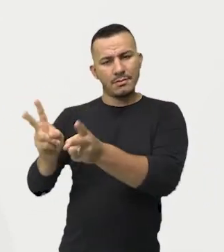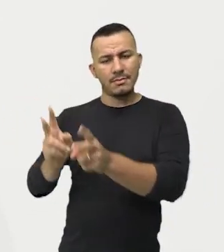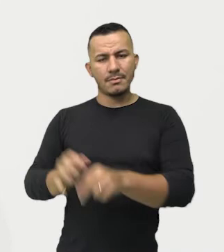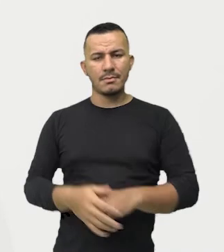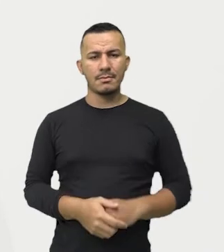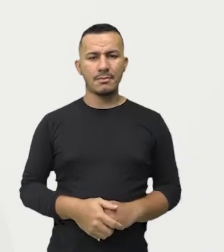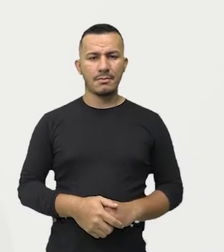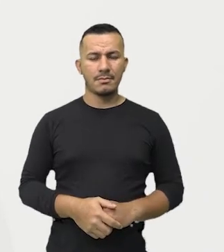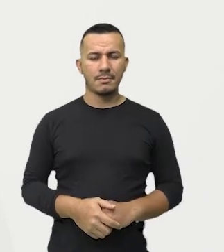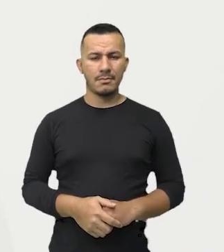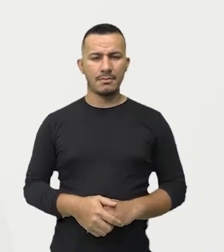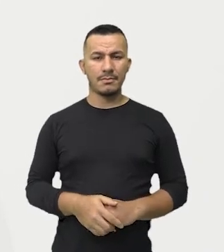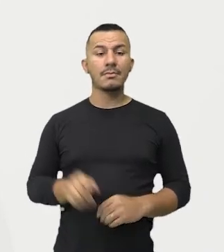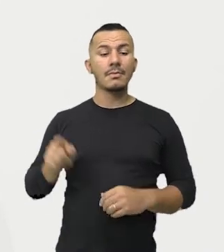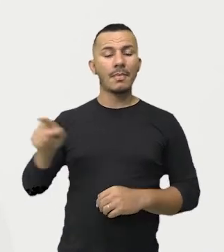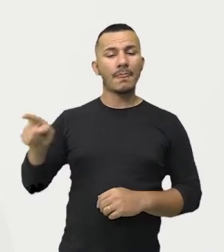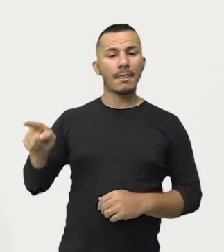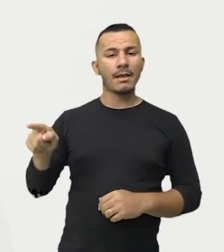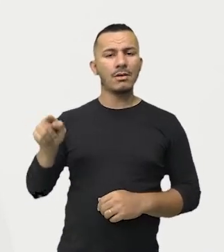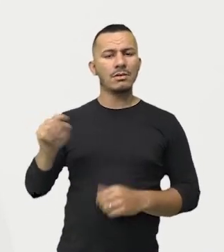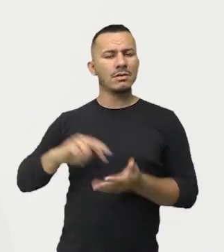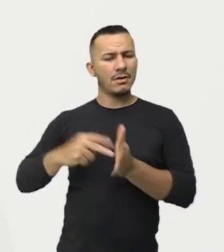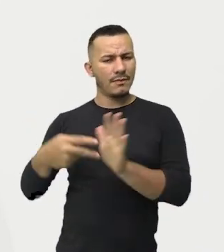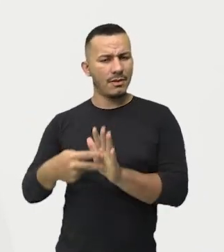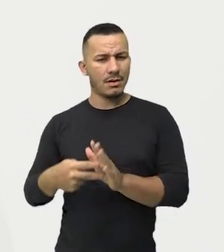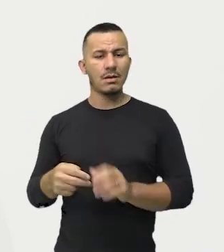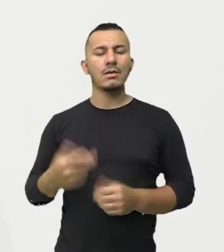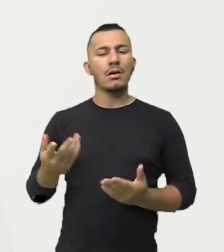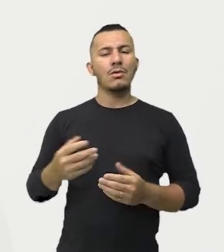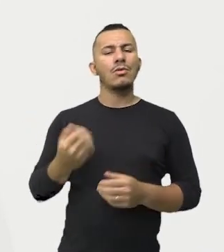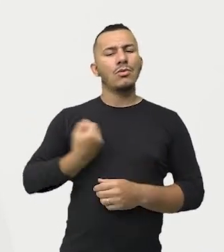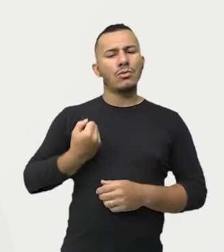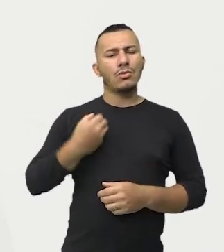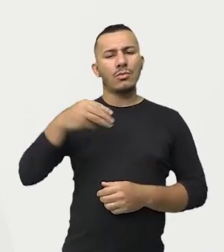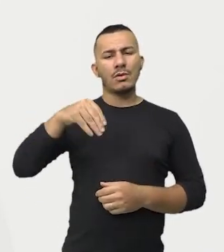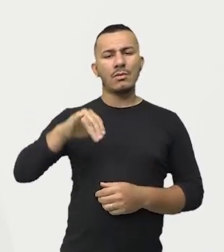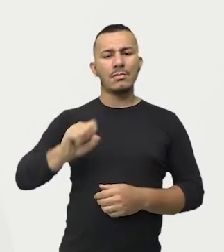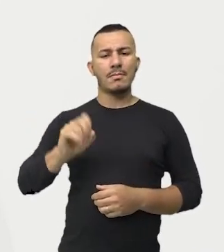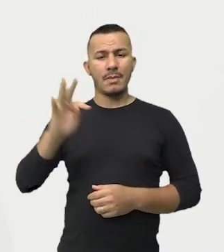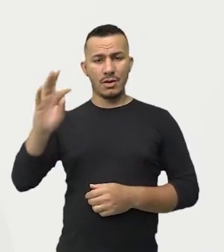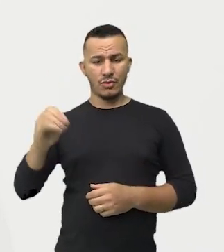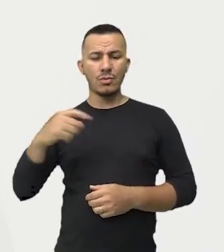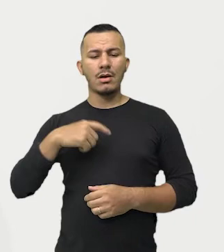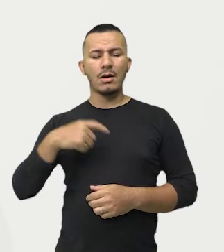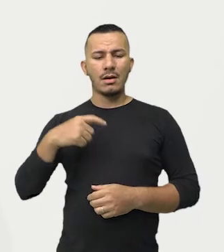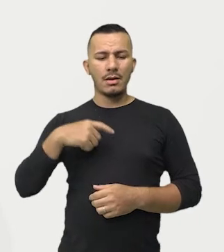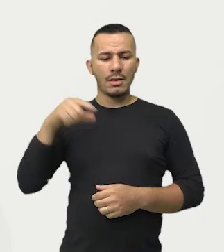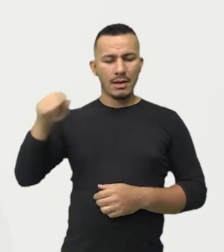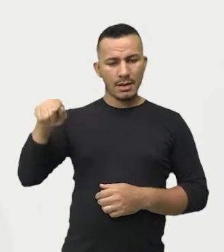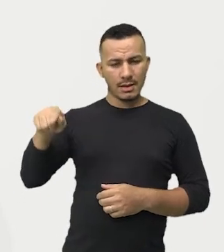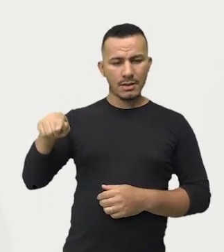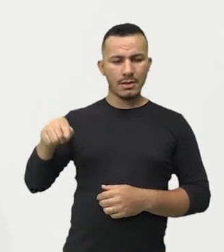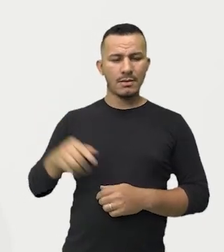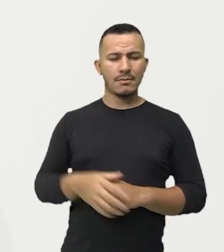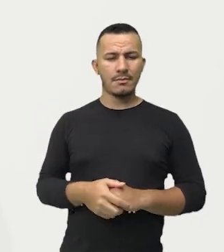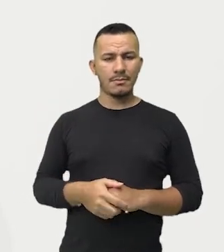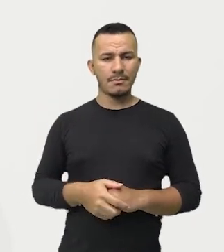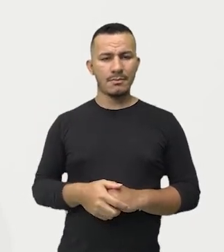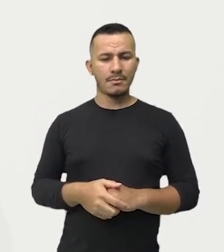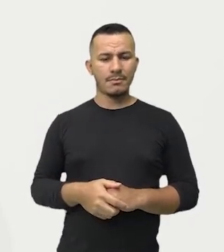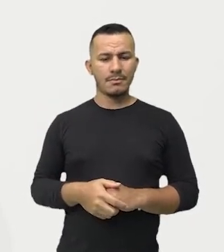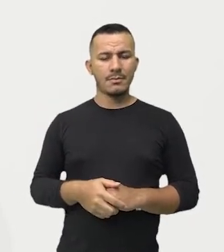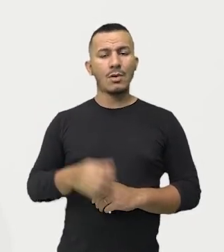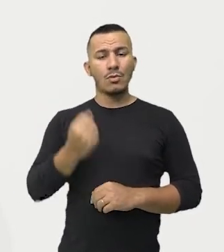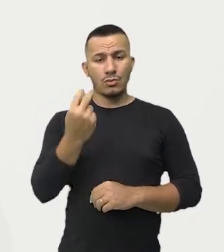decimais. Então, o que a gente sabe até aqui? Ó, que o nosso número misto, ele tem ó, o quociente, ó, é a